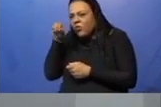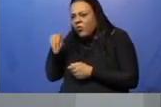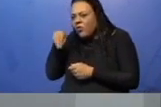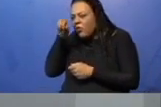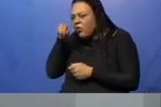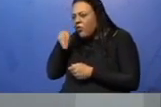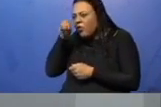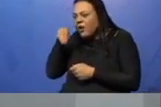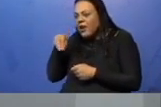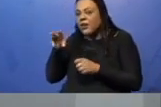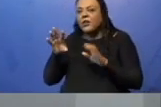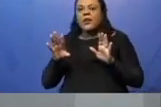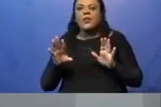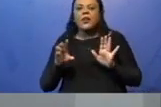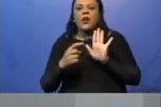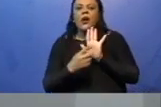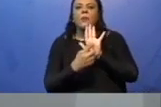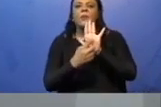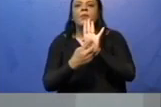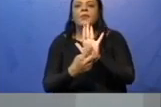ser expressa na fábula.